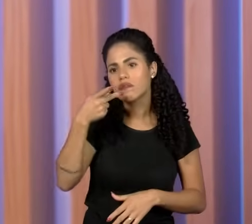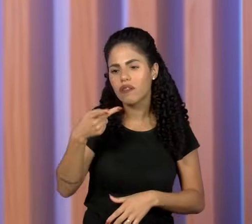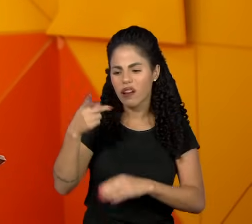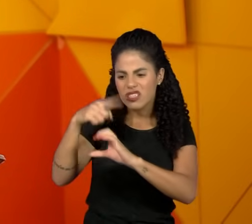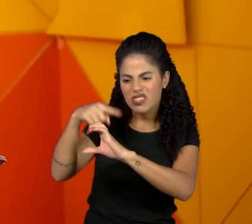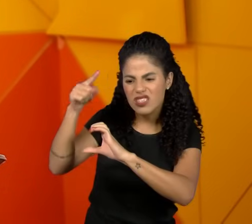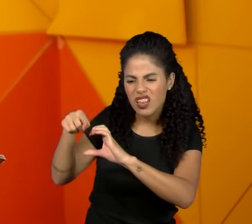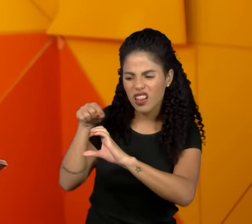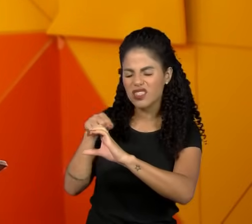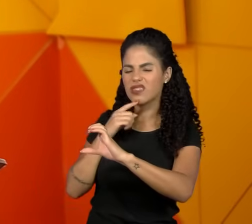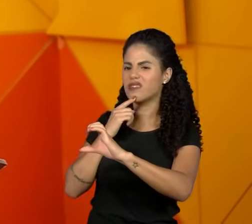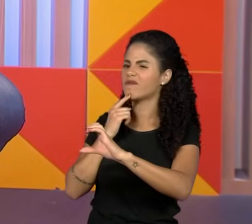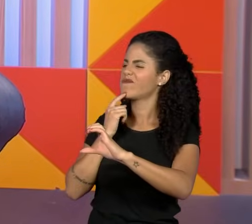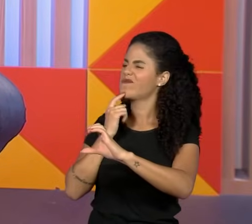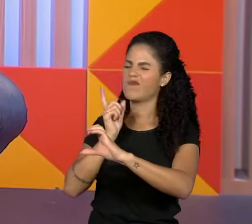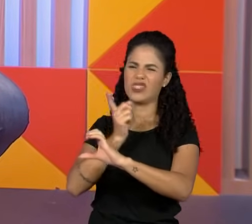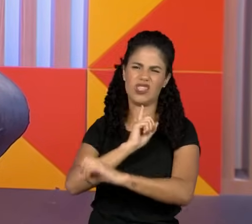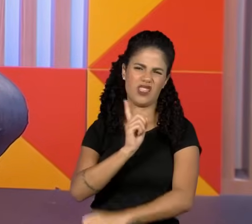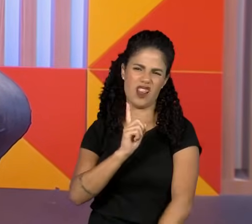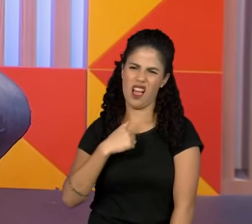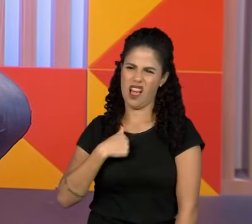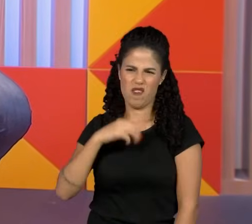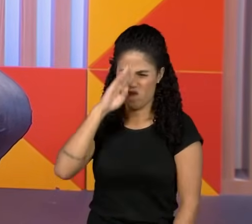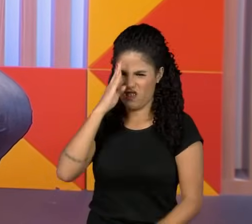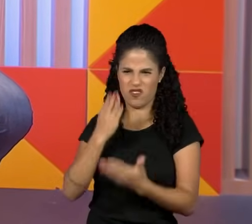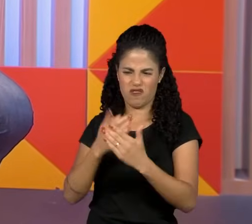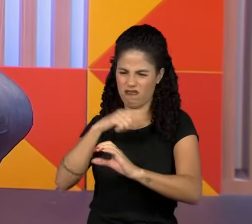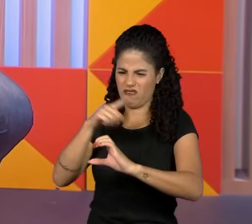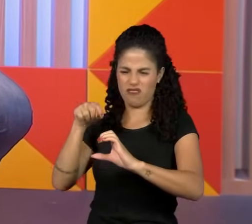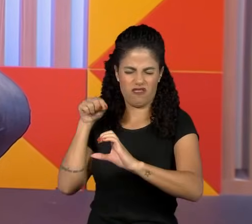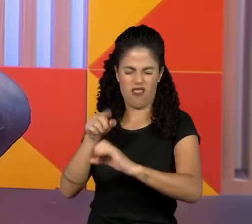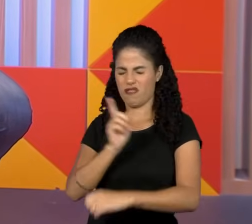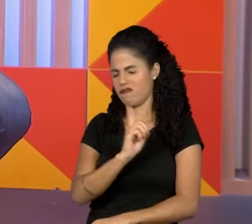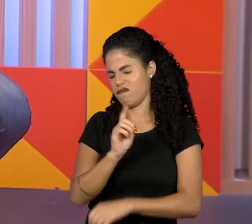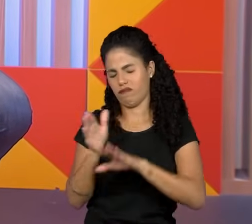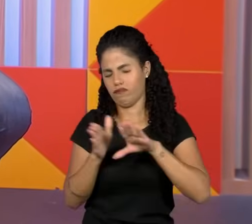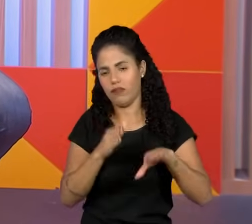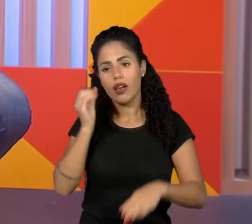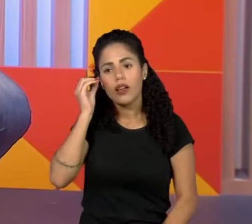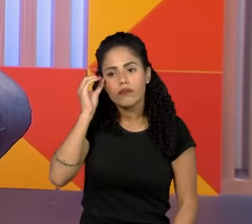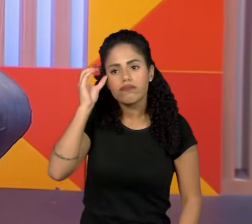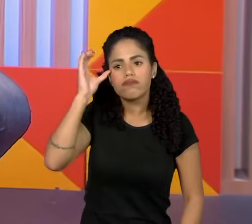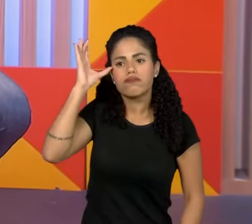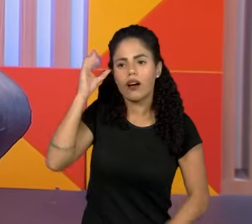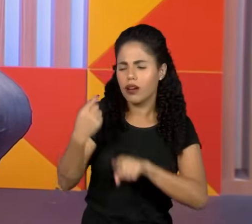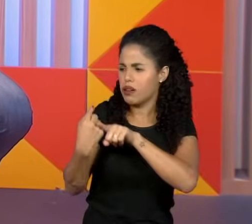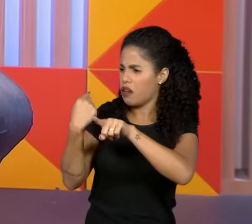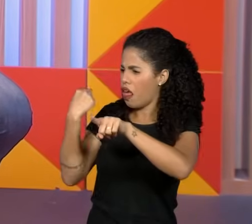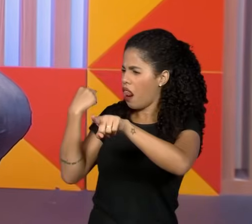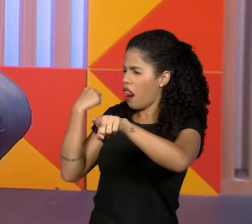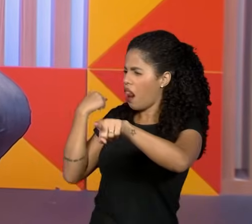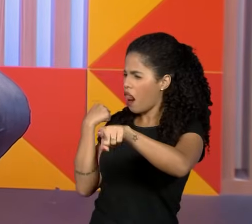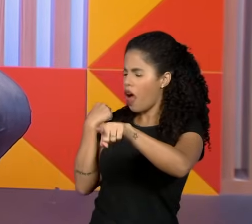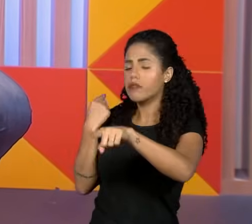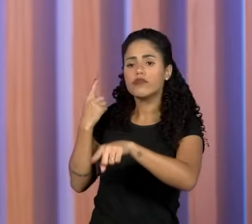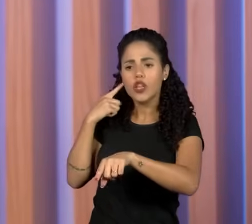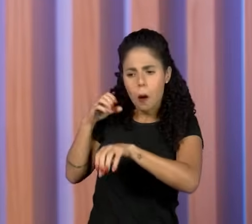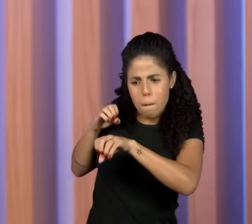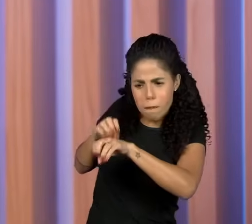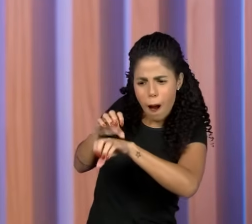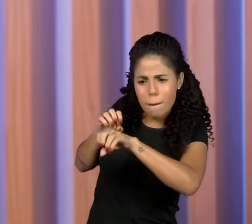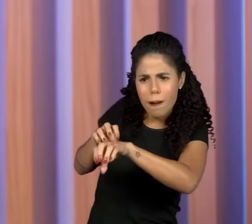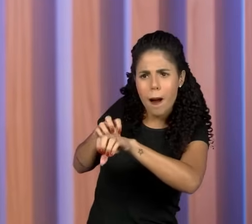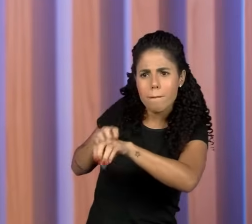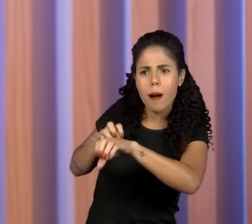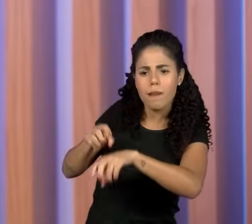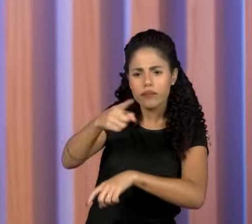pseudociência. Porque a gente não é uma ciência, é um conhecimento ancestral e é um conhecimento que permeia